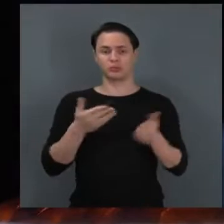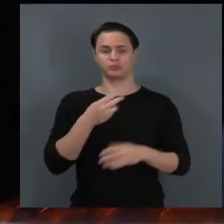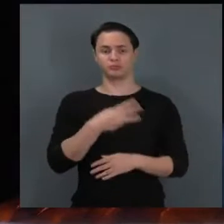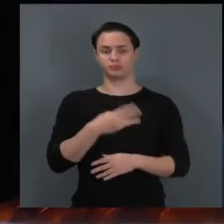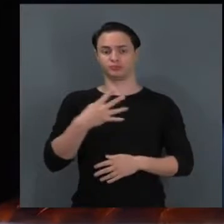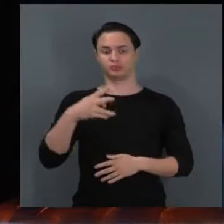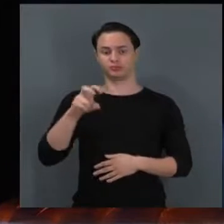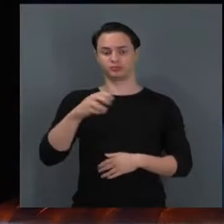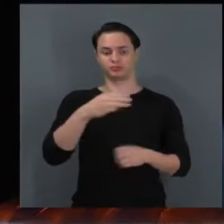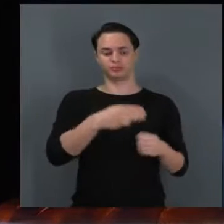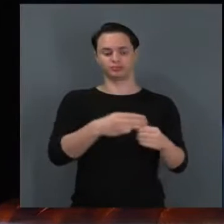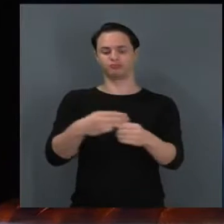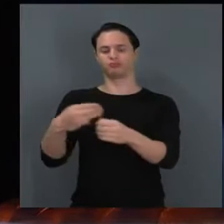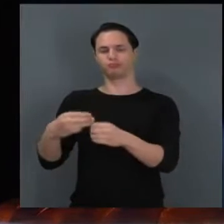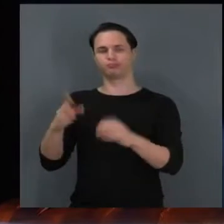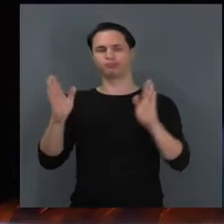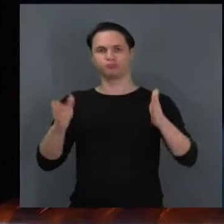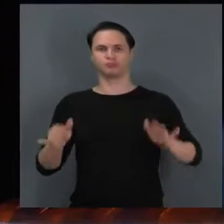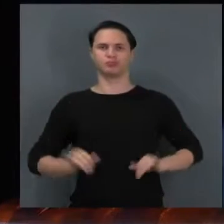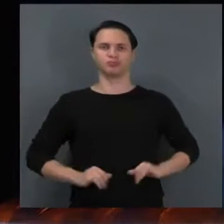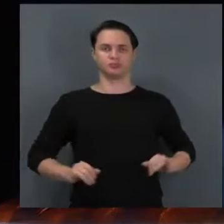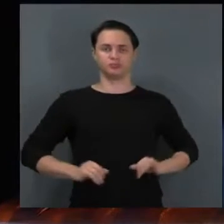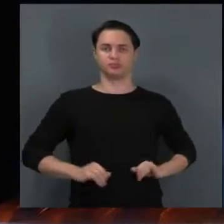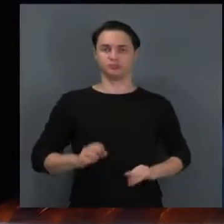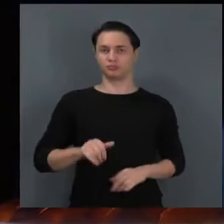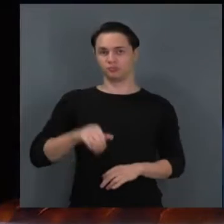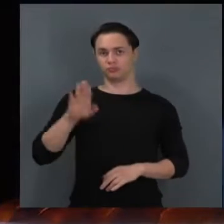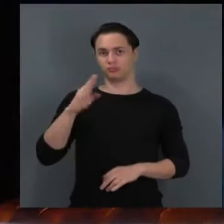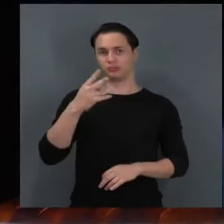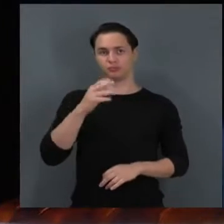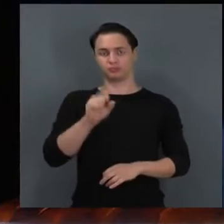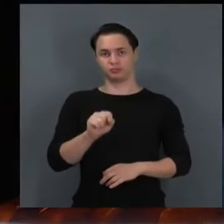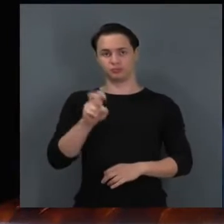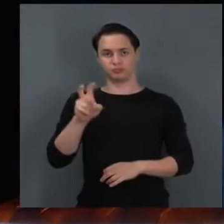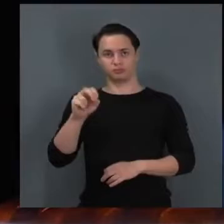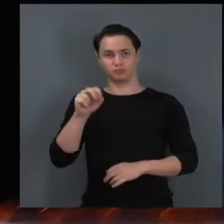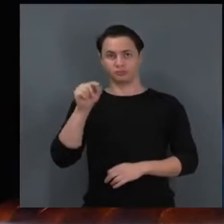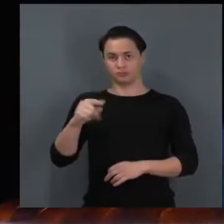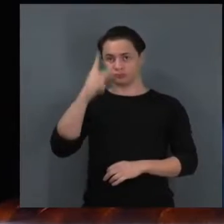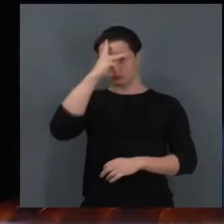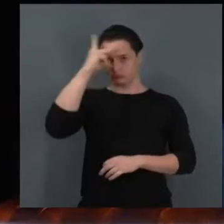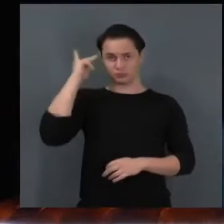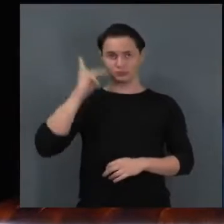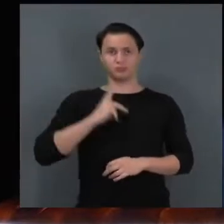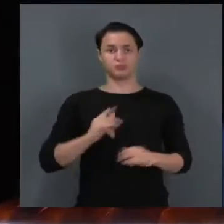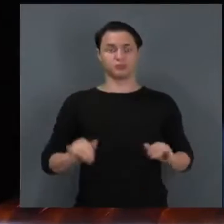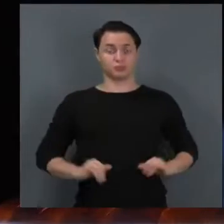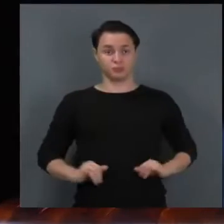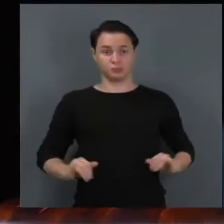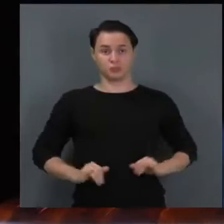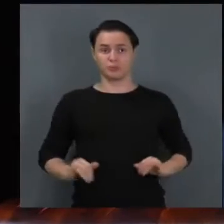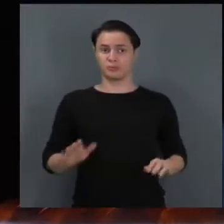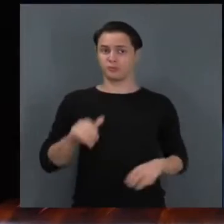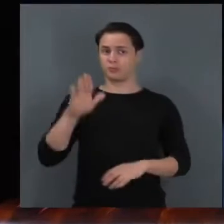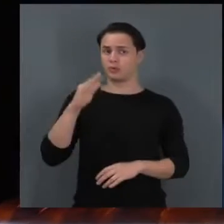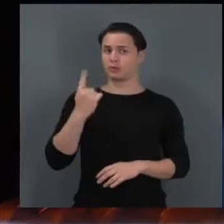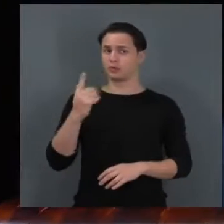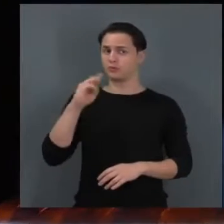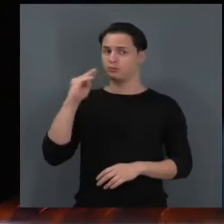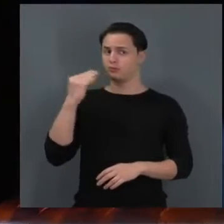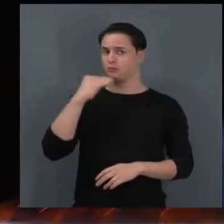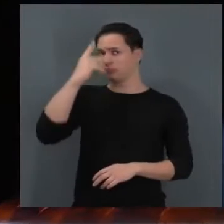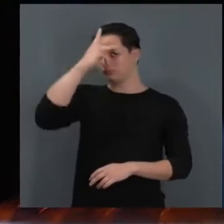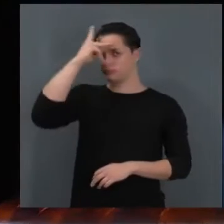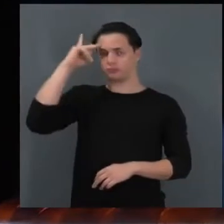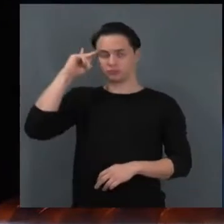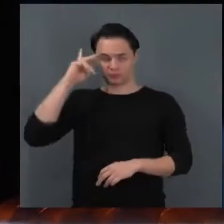345 municípios foram atingidos. Mais de 850 mil pessoas afetadas. Mais de 1 milhão de pessoas, eu diria, sem medo